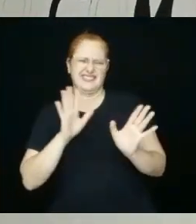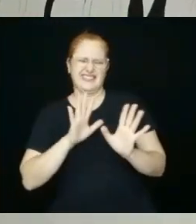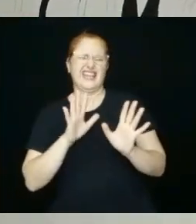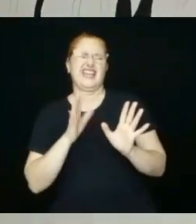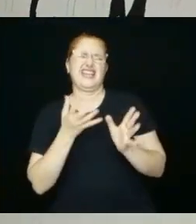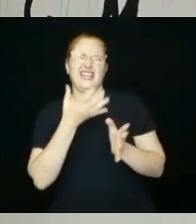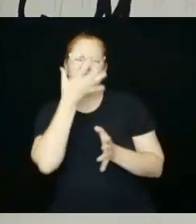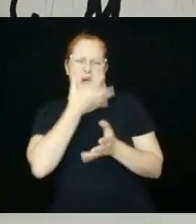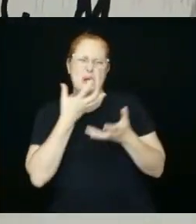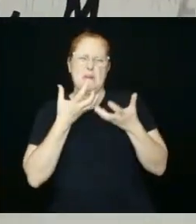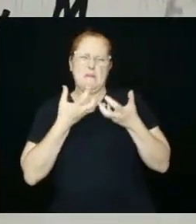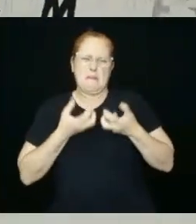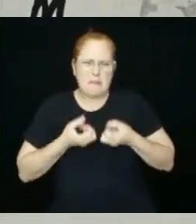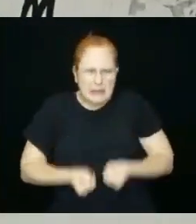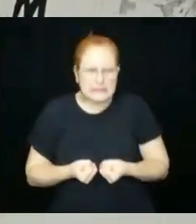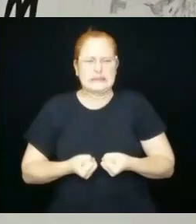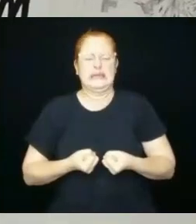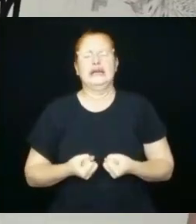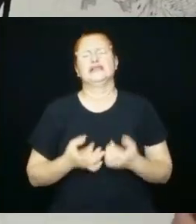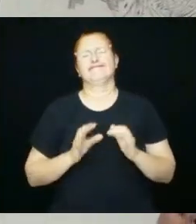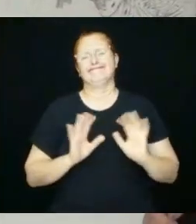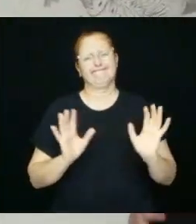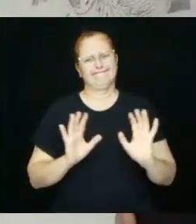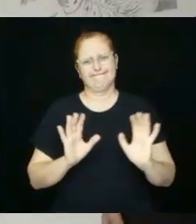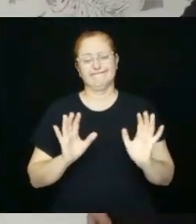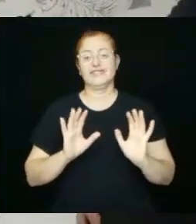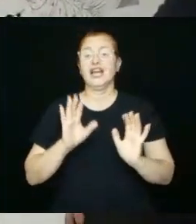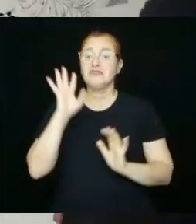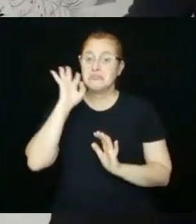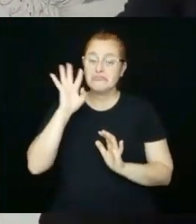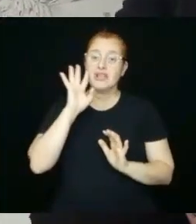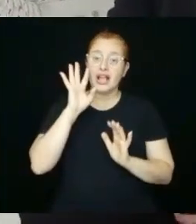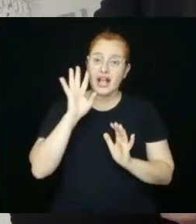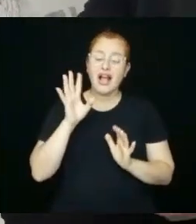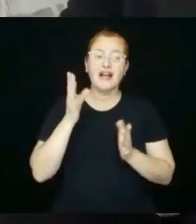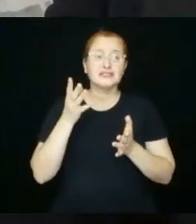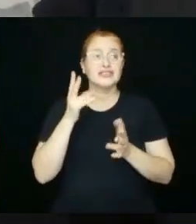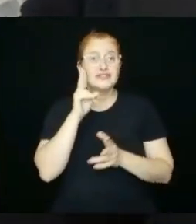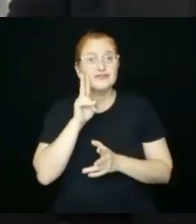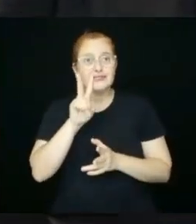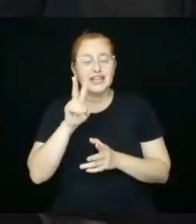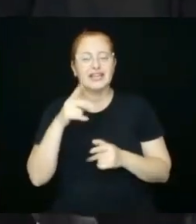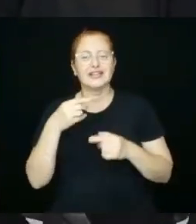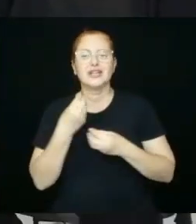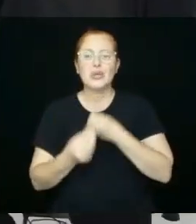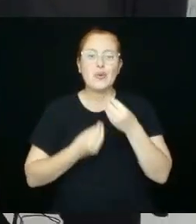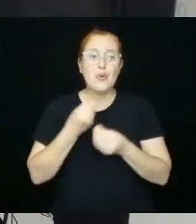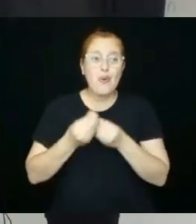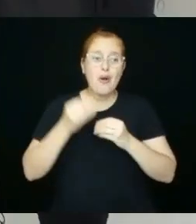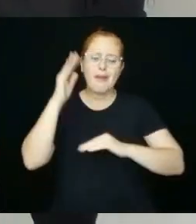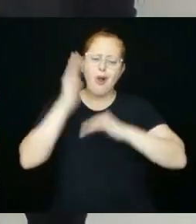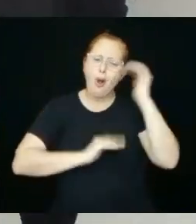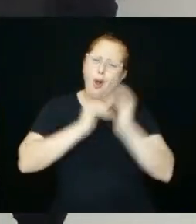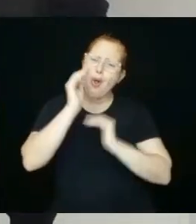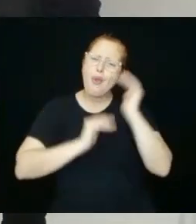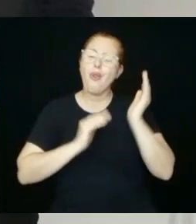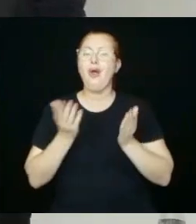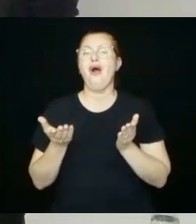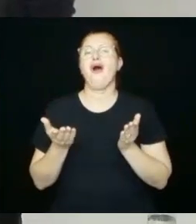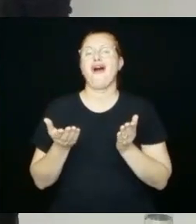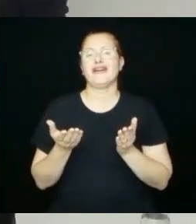tá pesado, né? Sim, então, isso foi muito bacana de acompanhar durante a semana, que era isso, assim, como que isso vai se construindo,